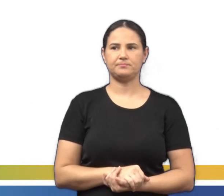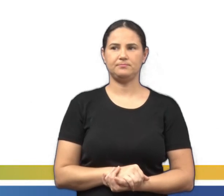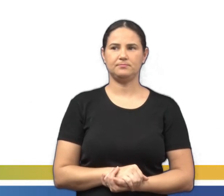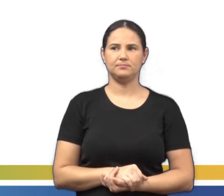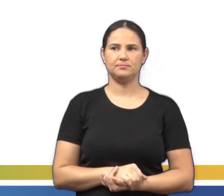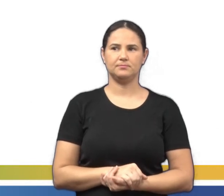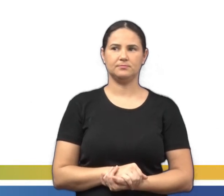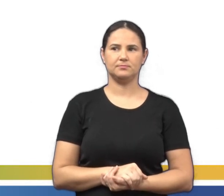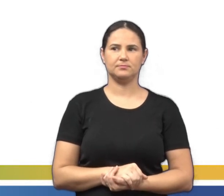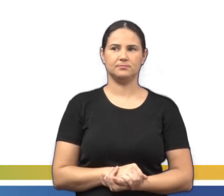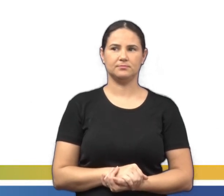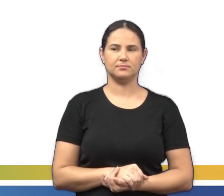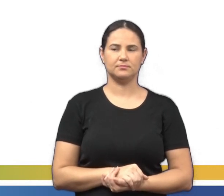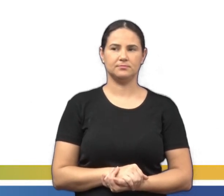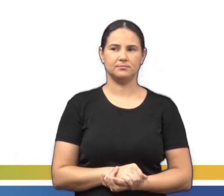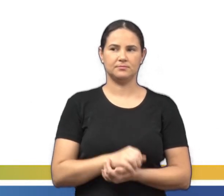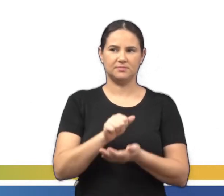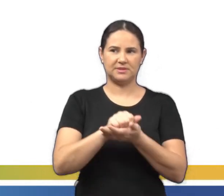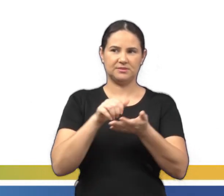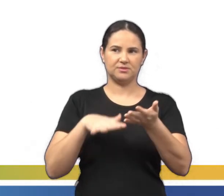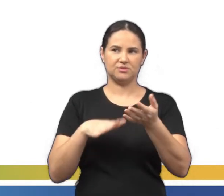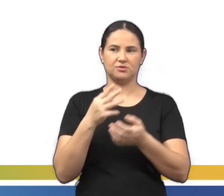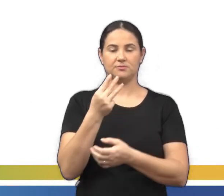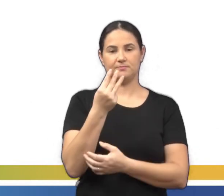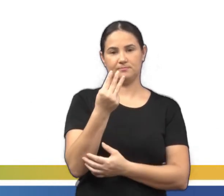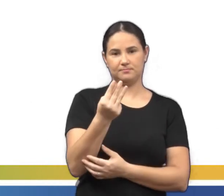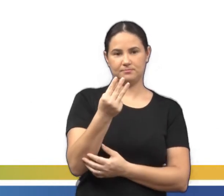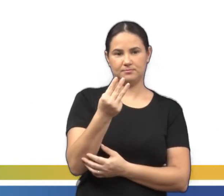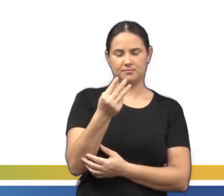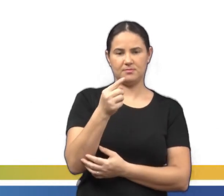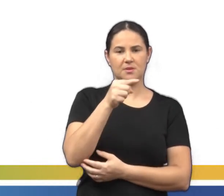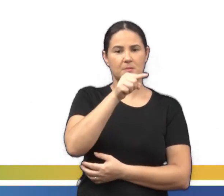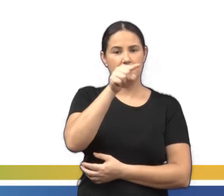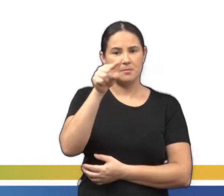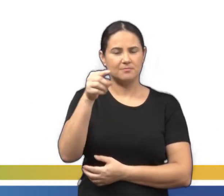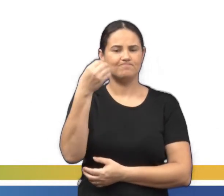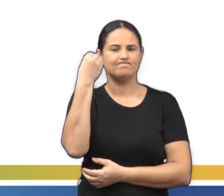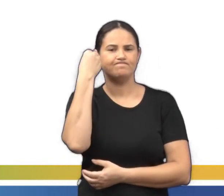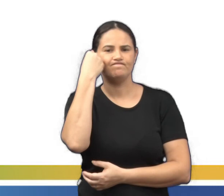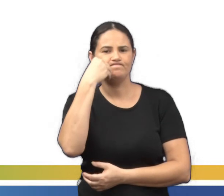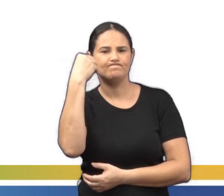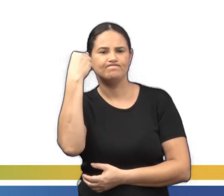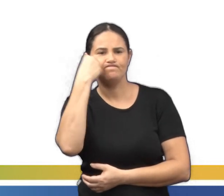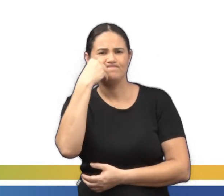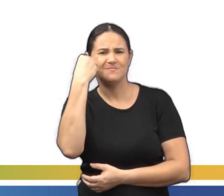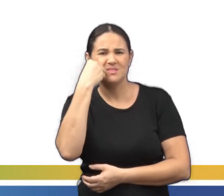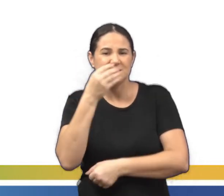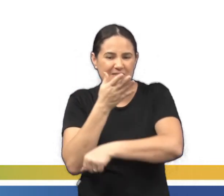agora, a atividade 3, para vocês treinarem em casa.